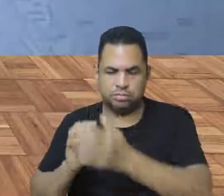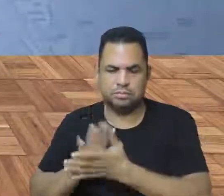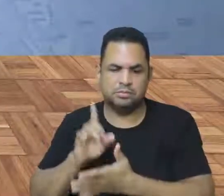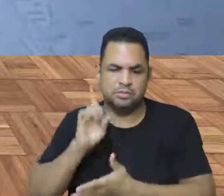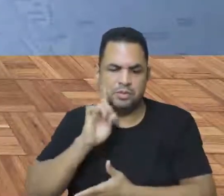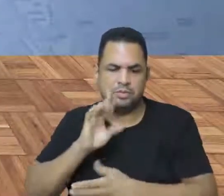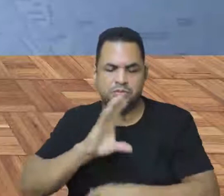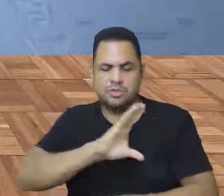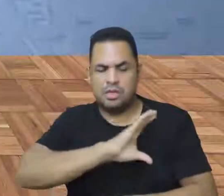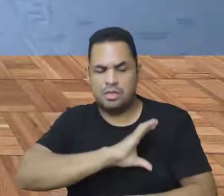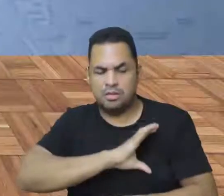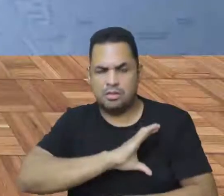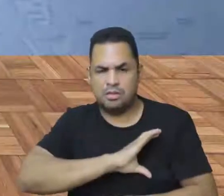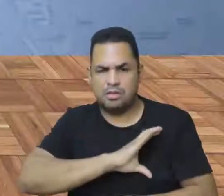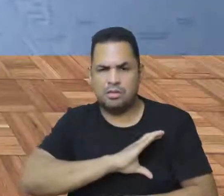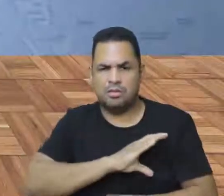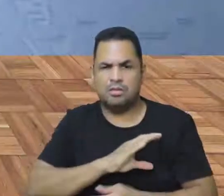Canadá,